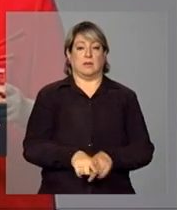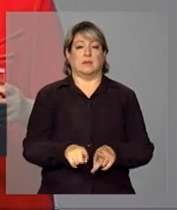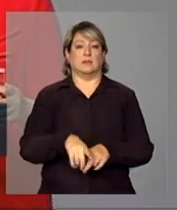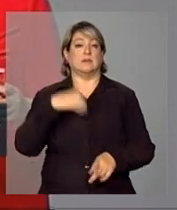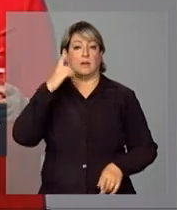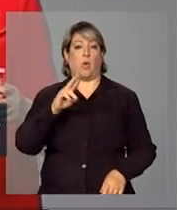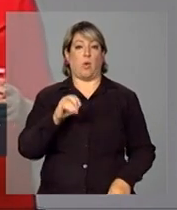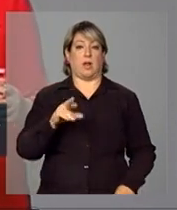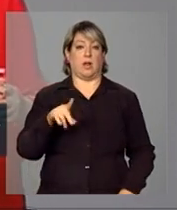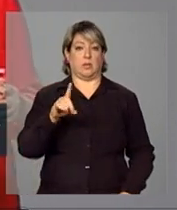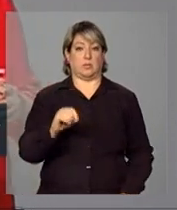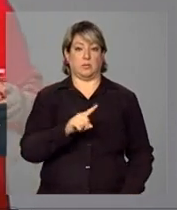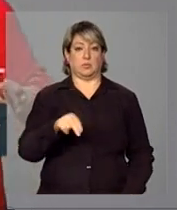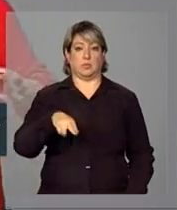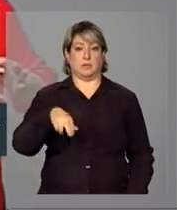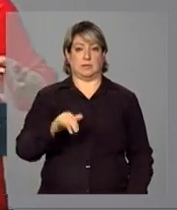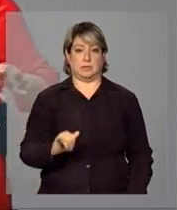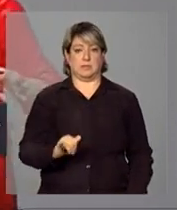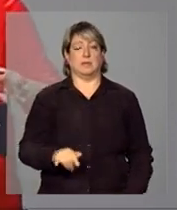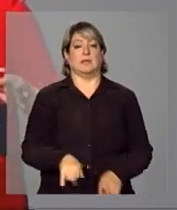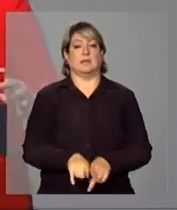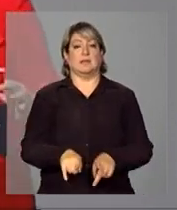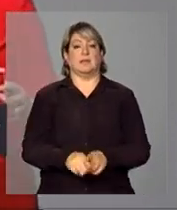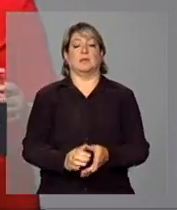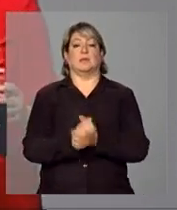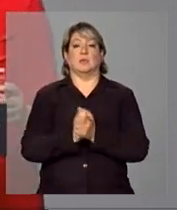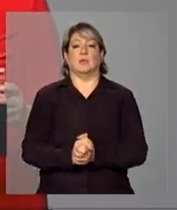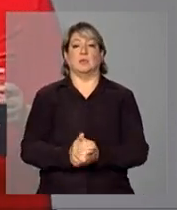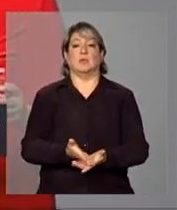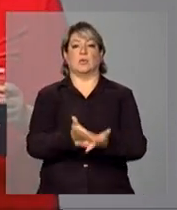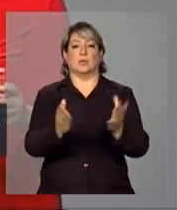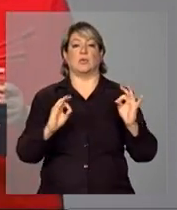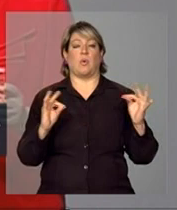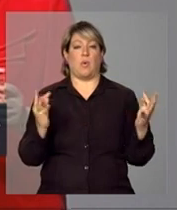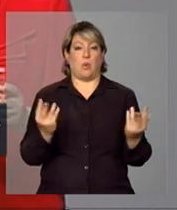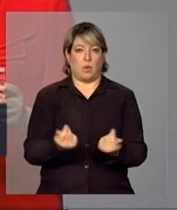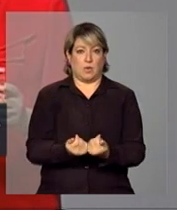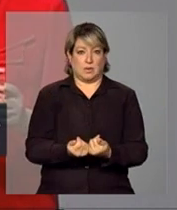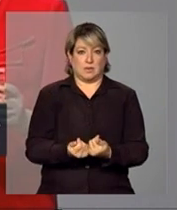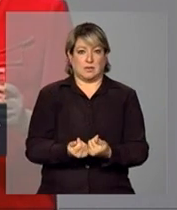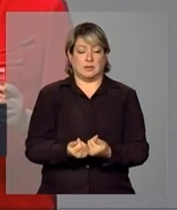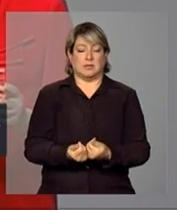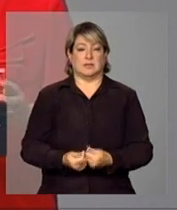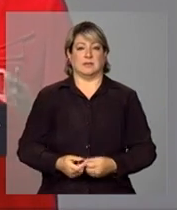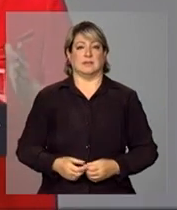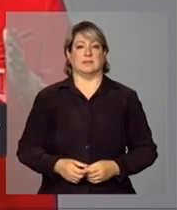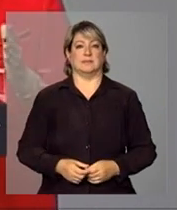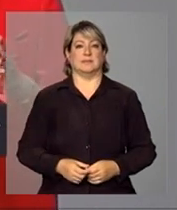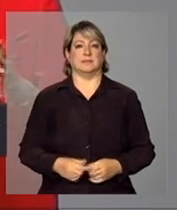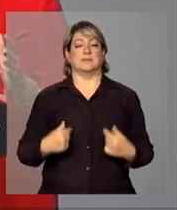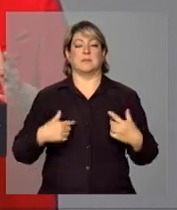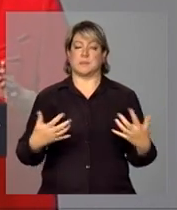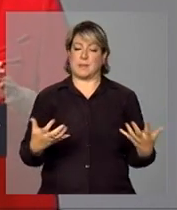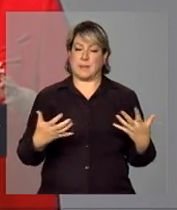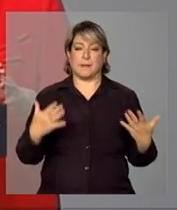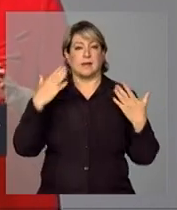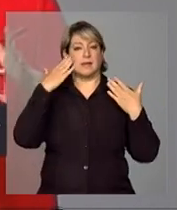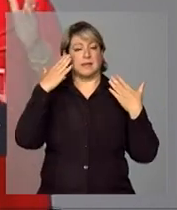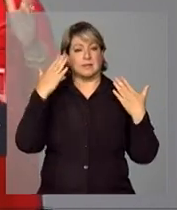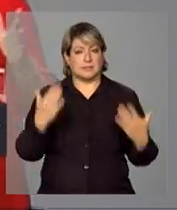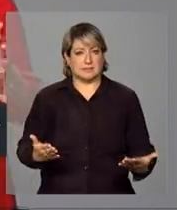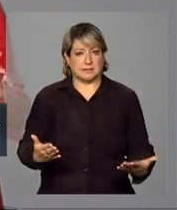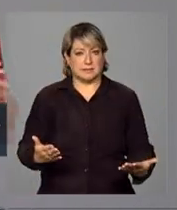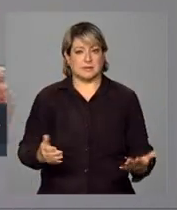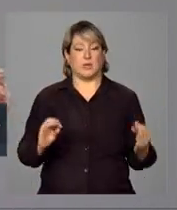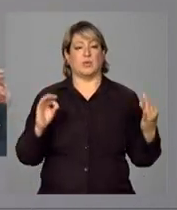deputado Ronaldo Zuck. Cumprimento a todos eles e quero agradecer